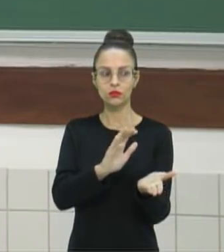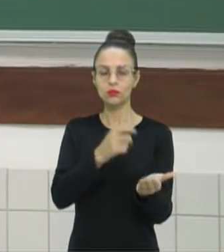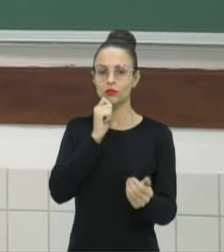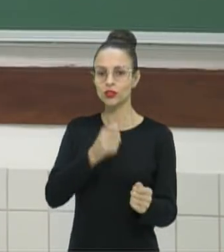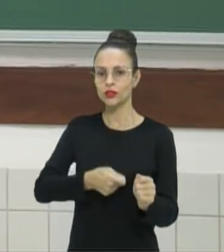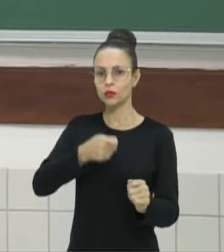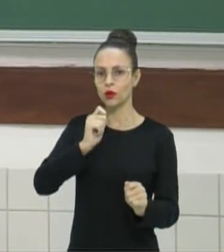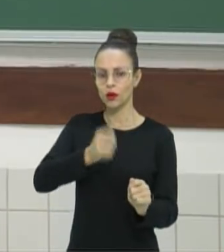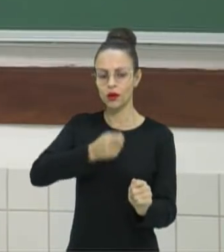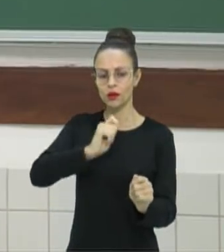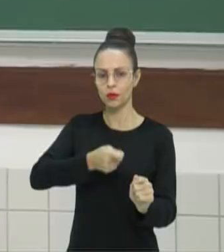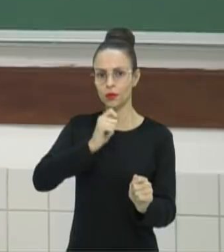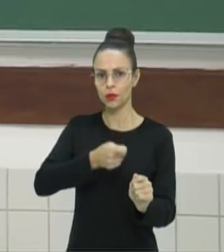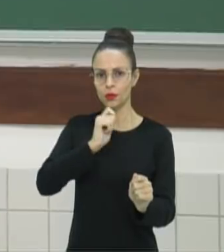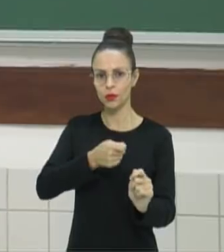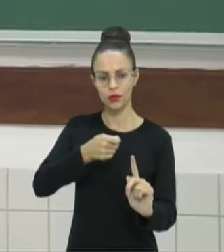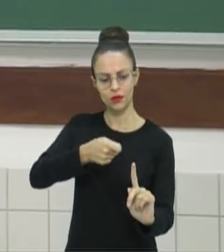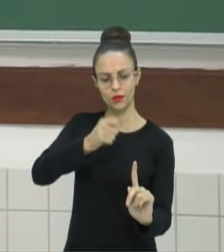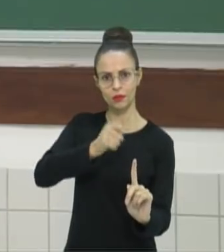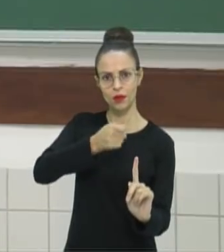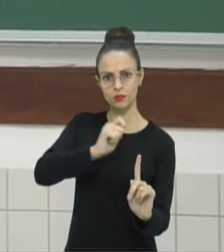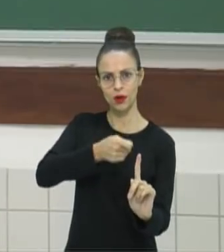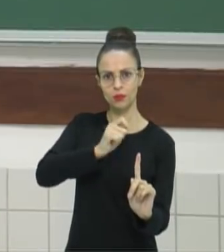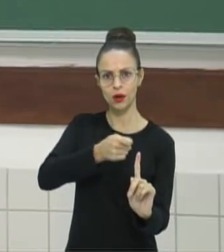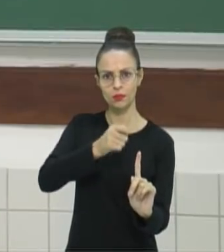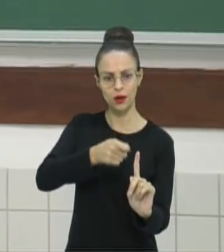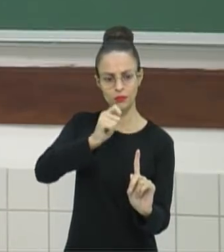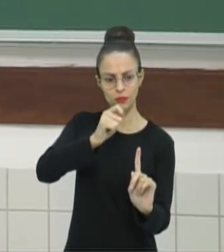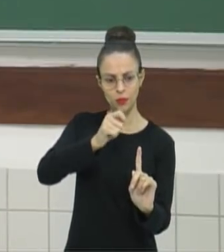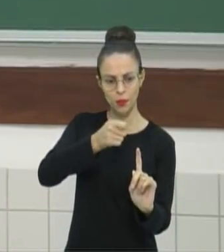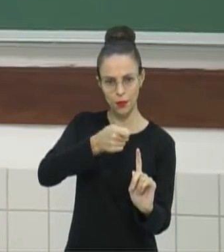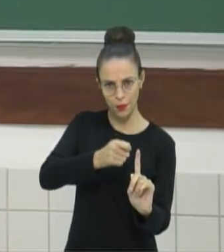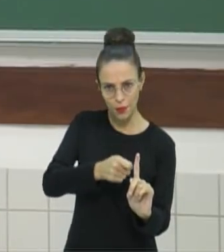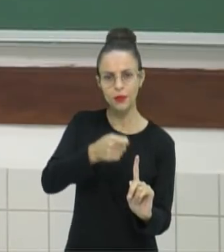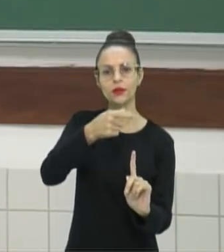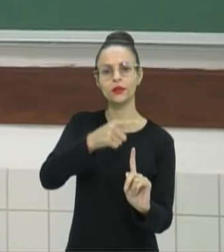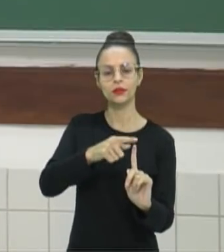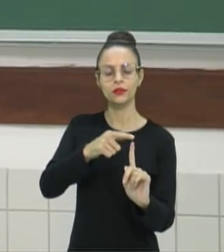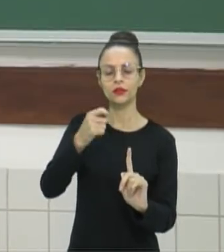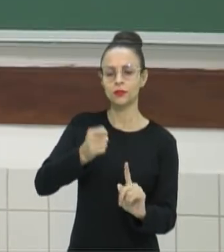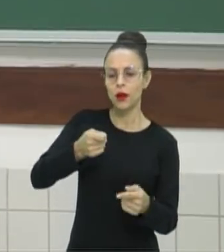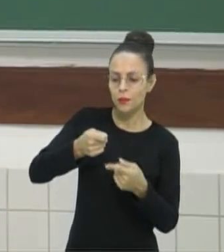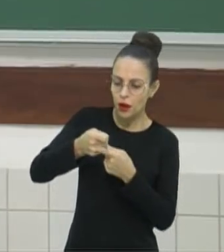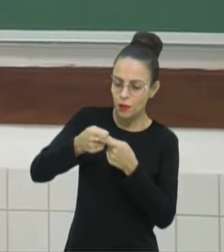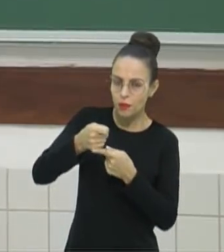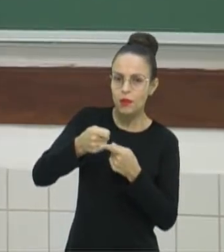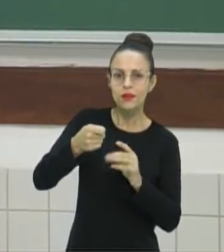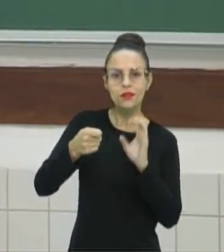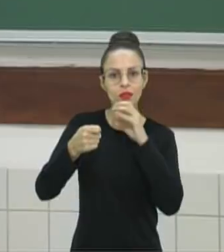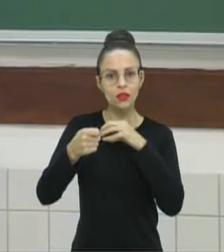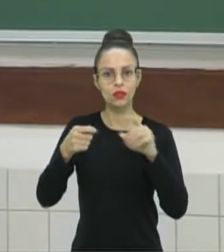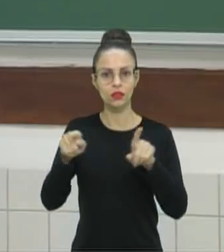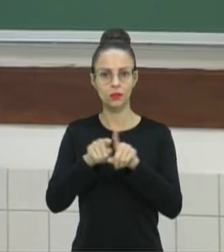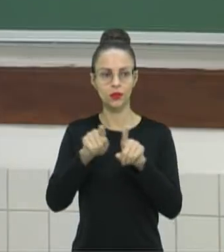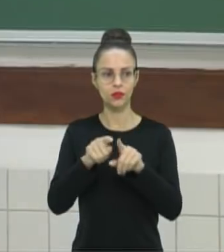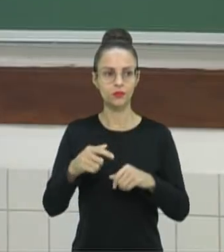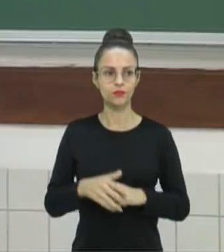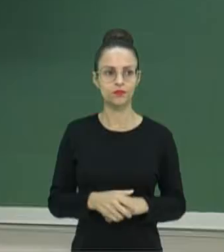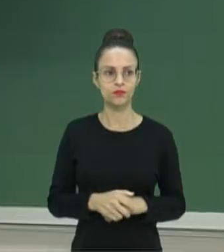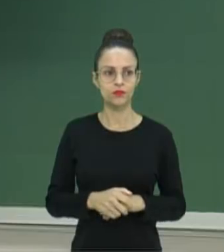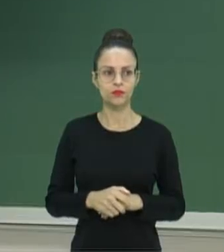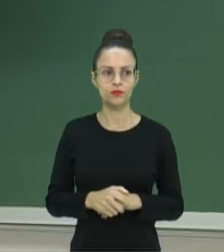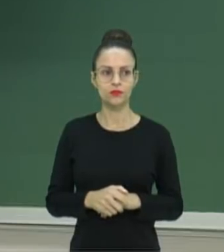vai perceber que esquentou a superfície, né? A cabeça do martelo, quanto, por exemplo, a cabeça do prego, certo?